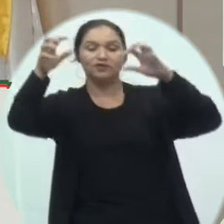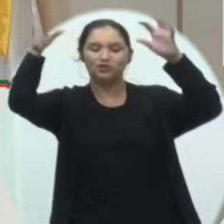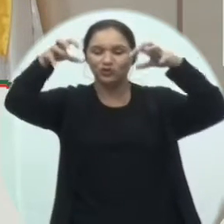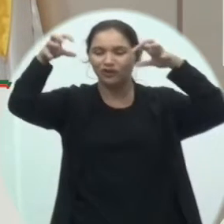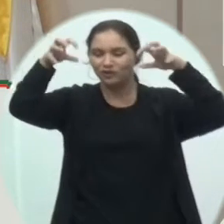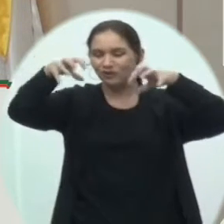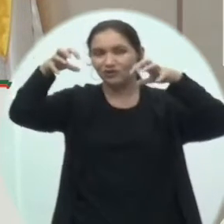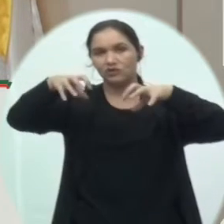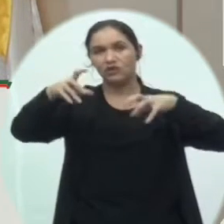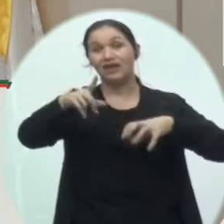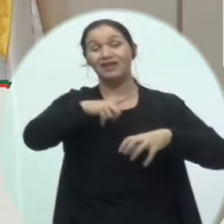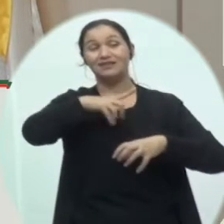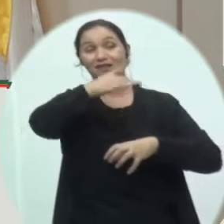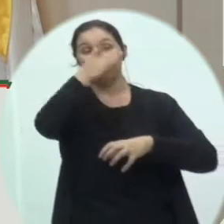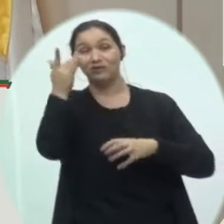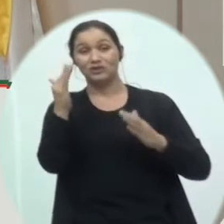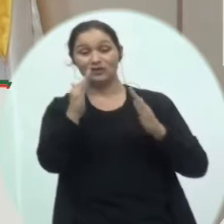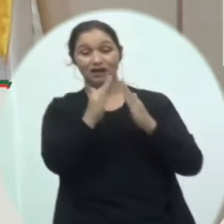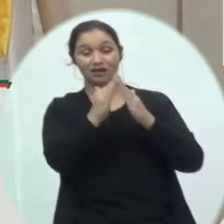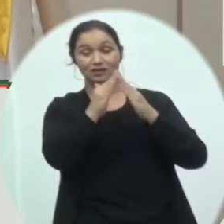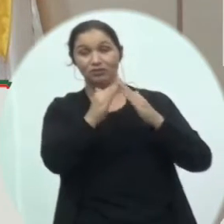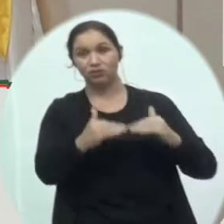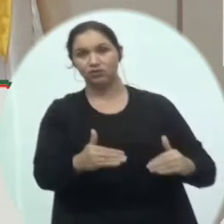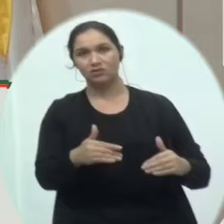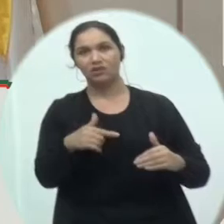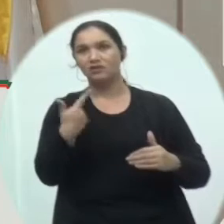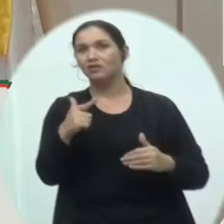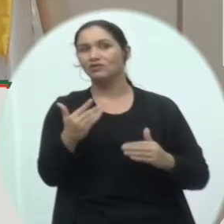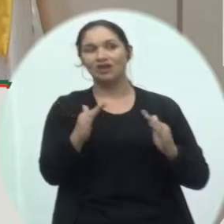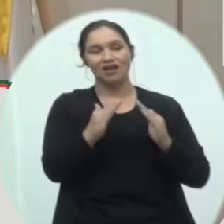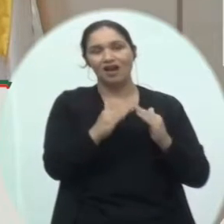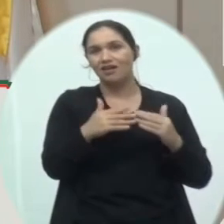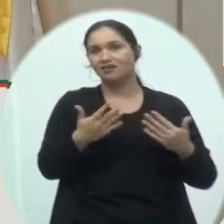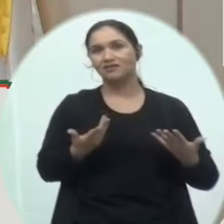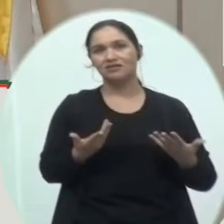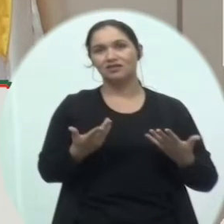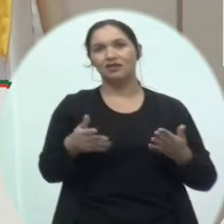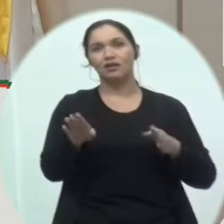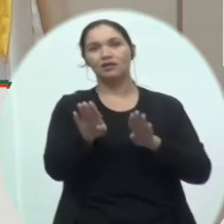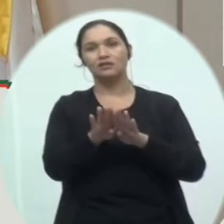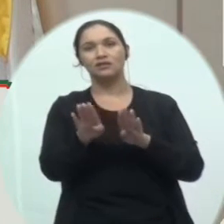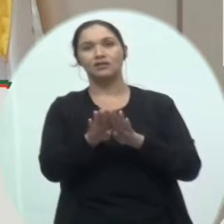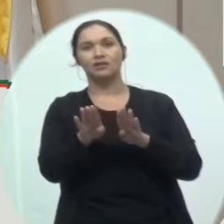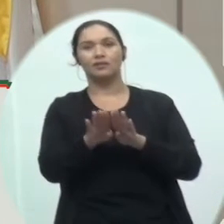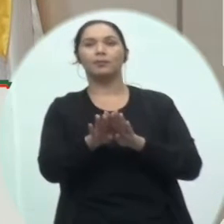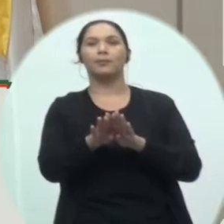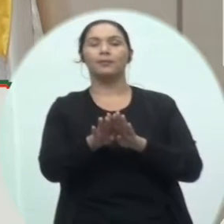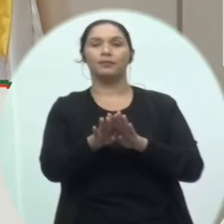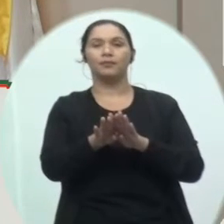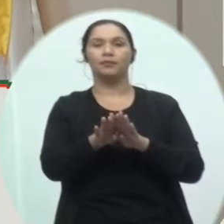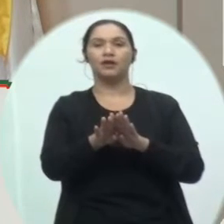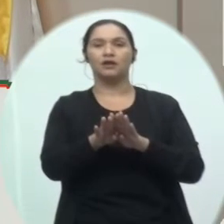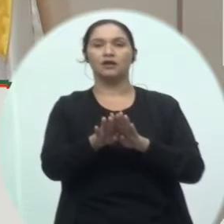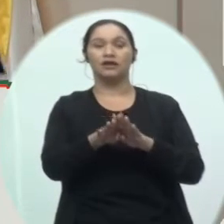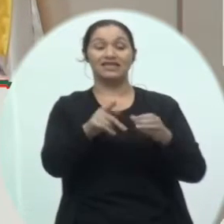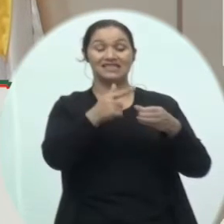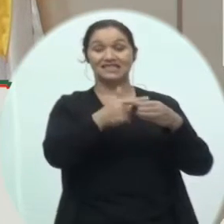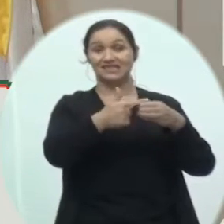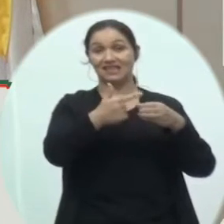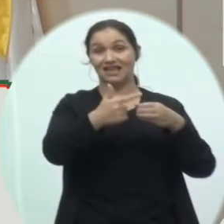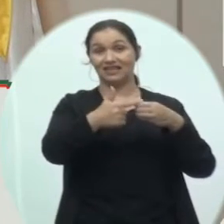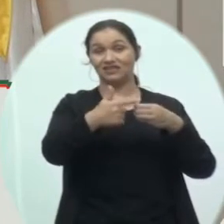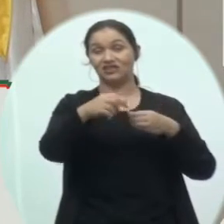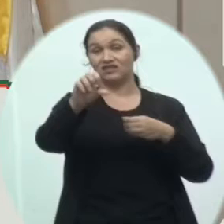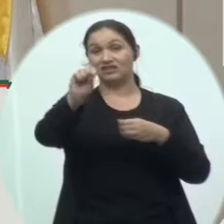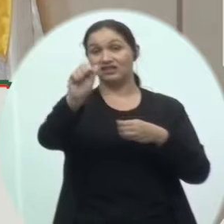temos pessoas ainda desabrigadas, né? Nós tivemos aqui na cidade vizinha do Sangão, né, que sofreu um